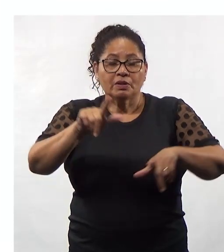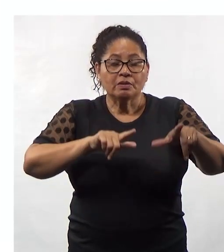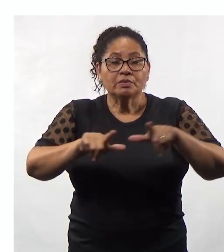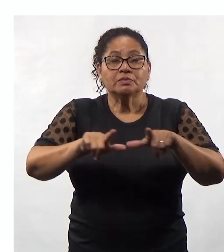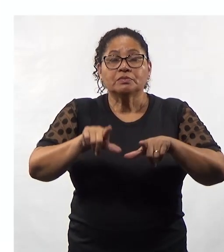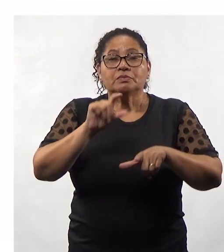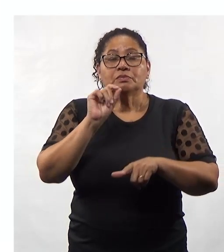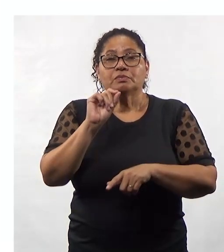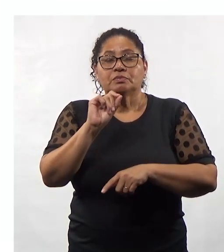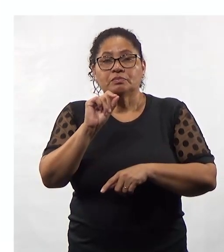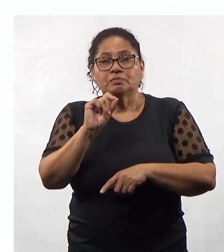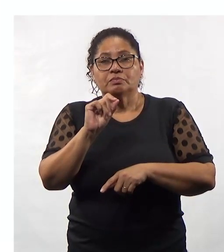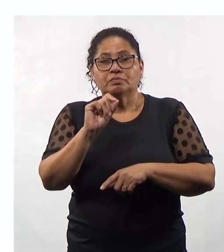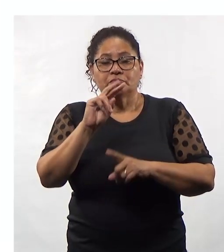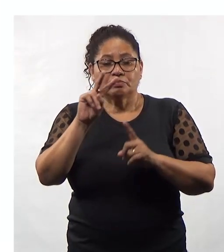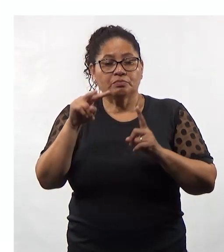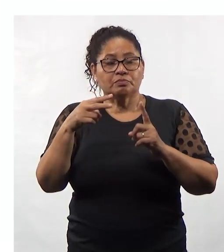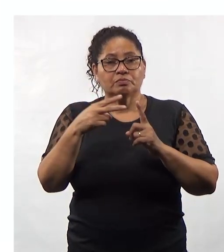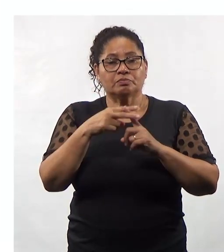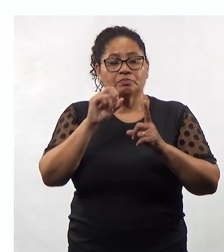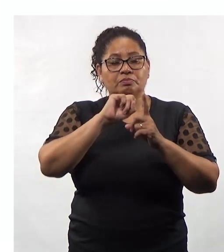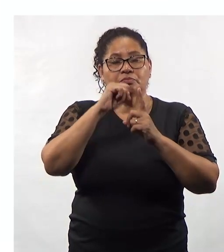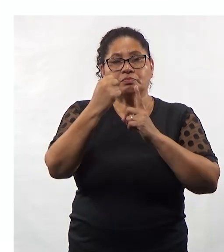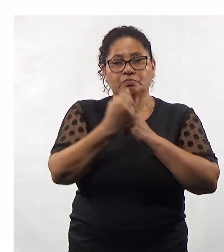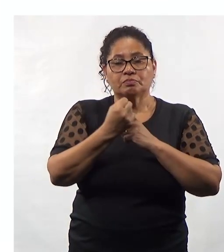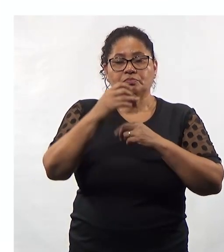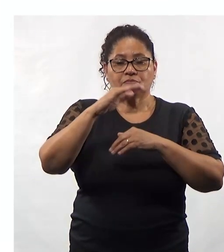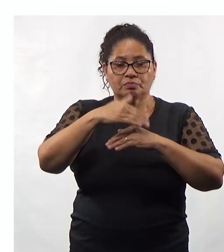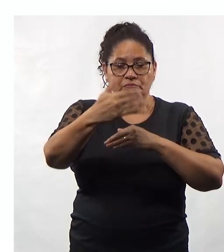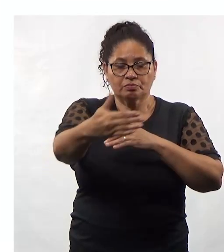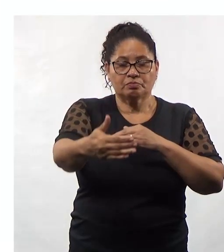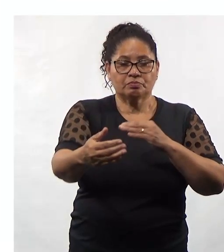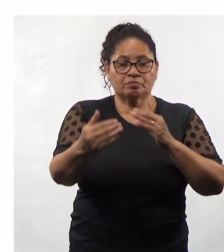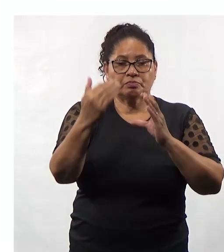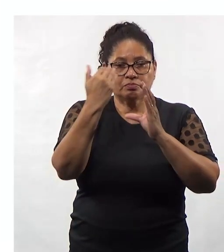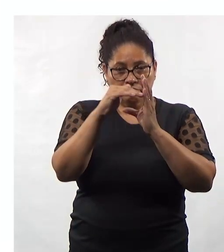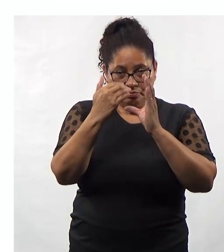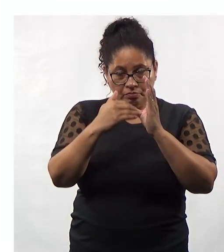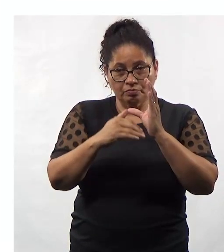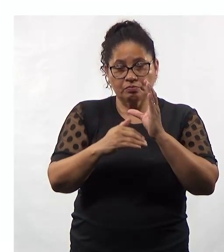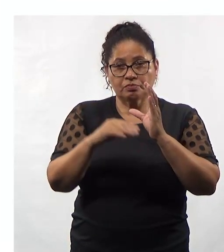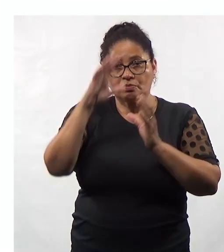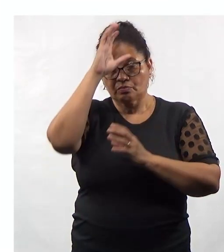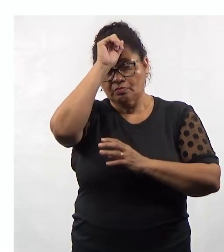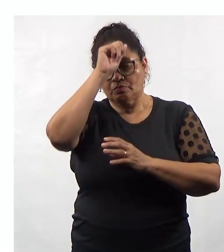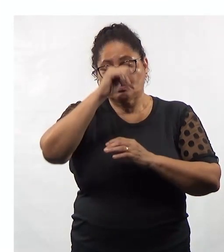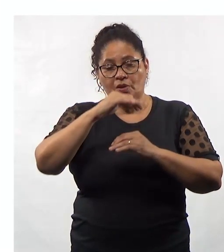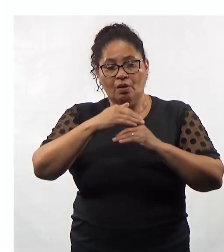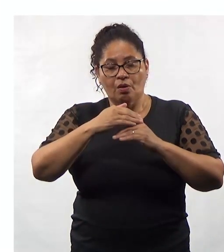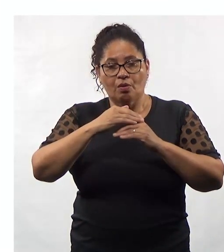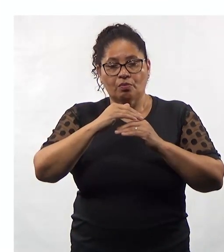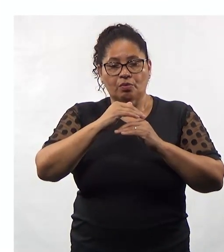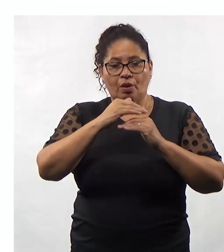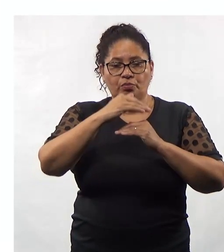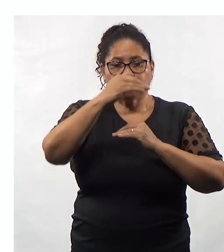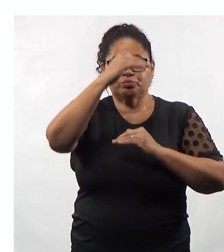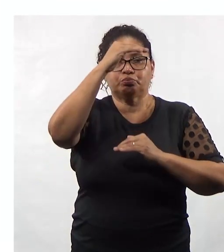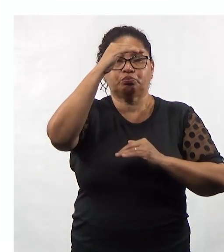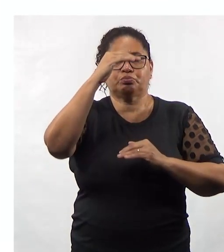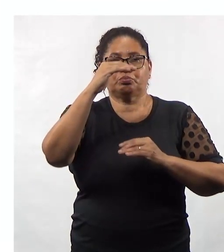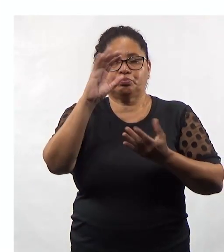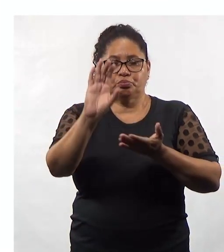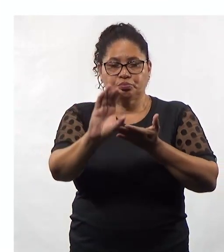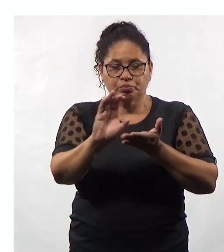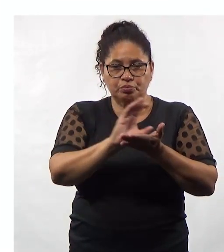vai trabalhar com a perspectiva sociedade, processos internos, aprendizado e crescimento